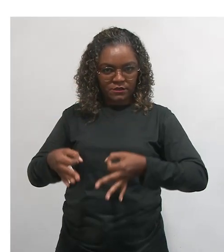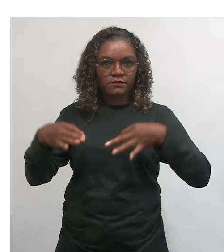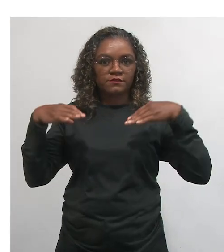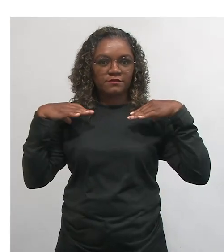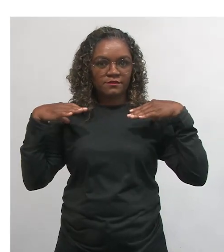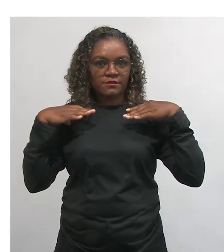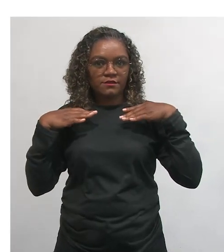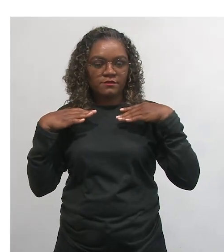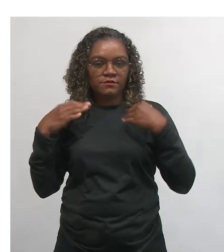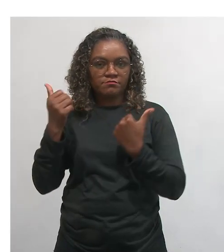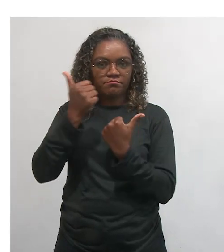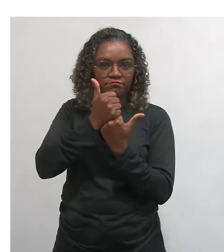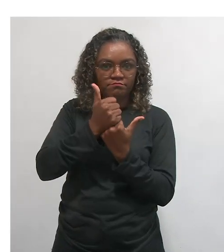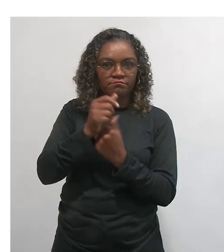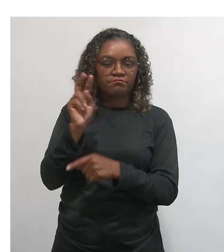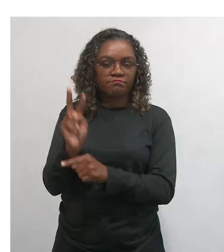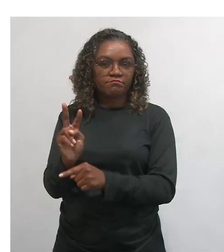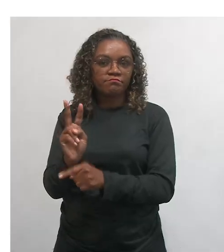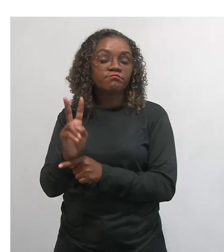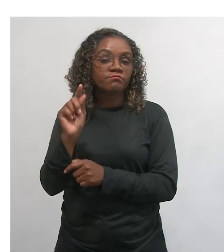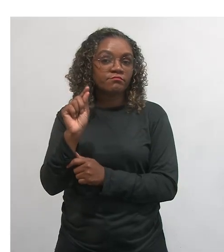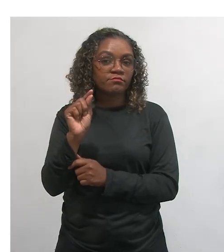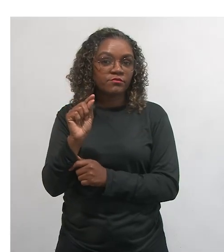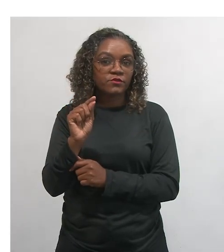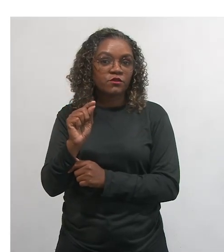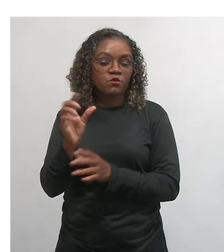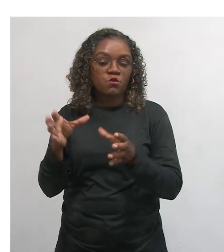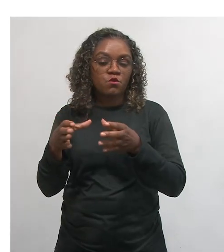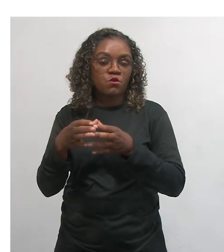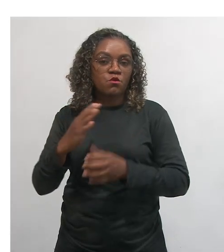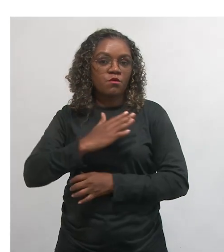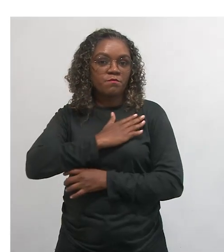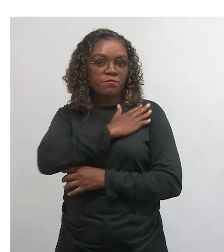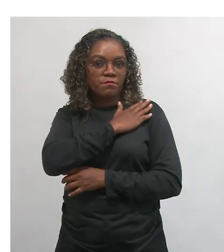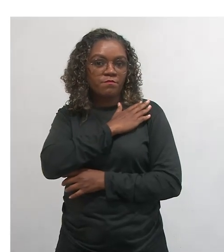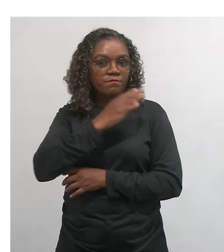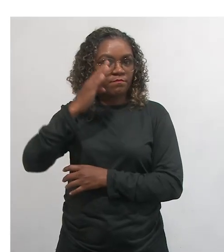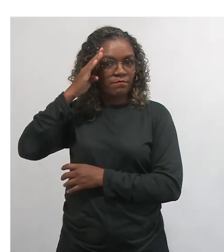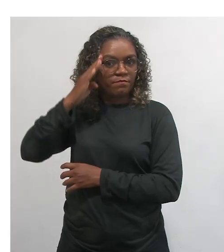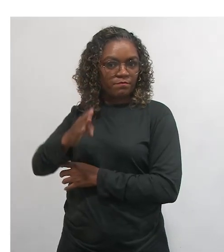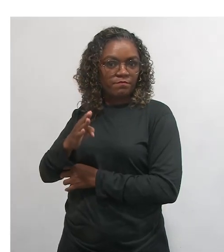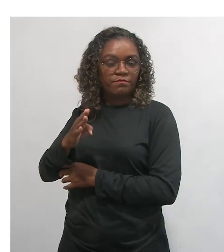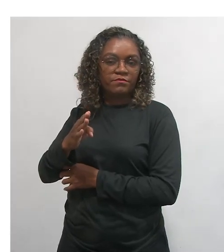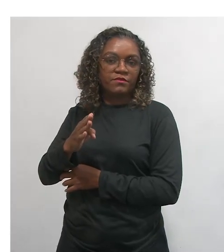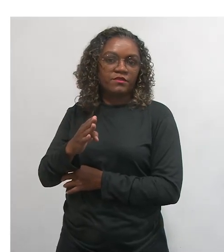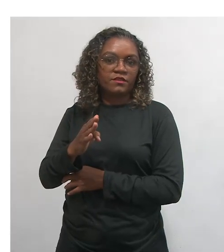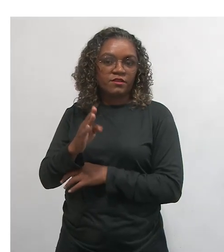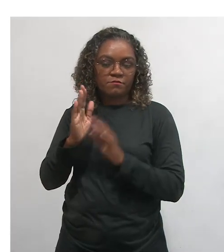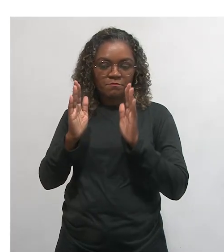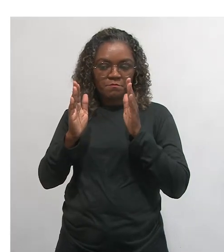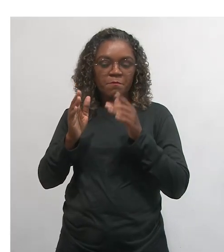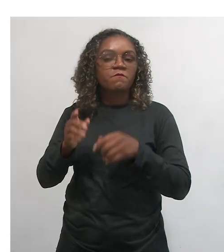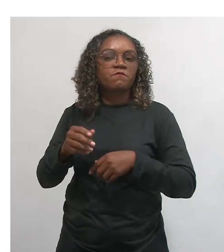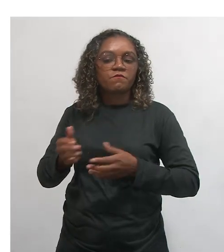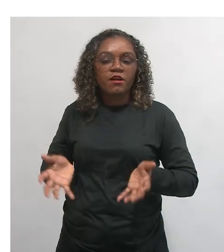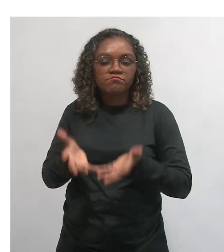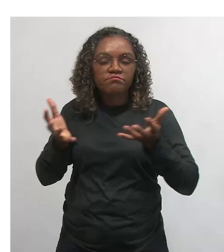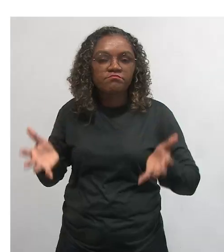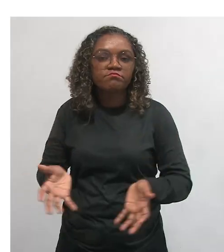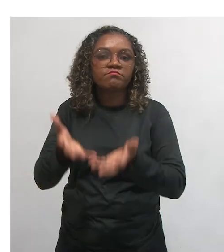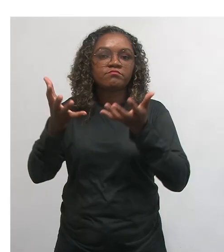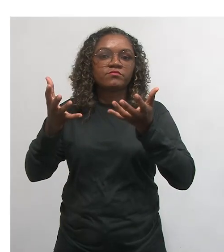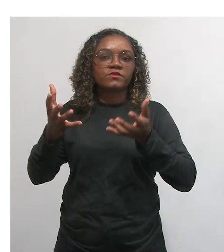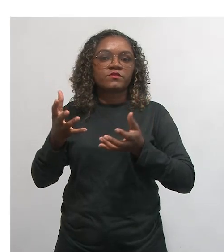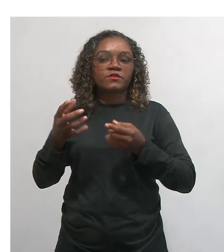justa, depois protegida por um grupo de militares que vai botar a cidade para